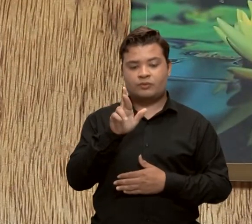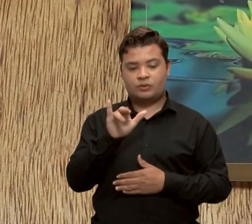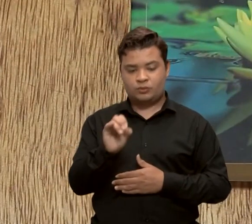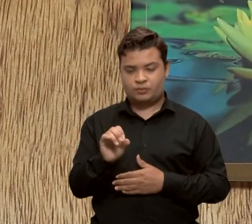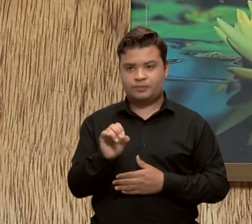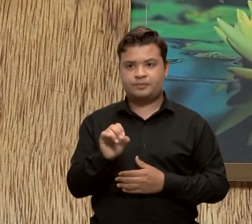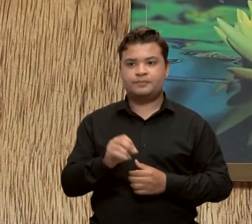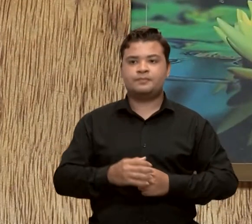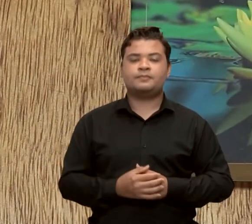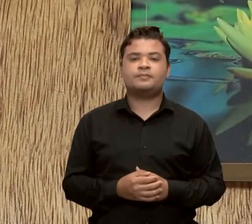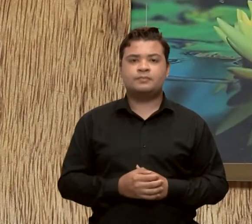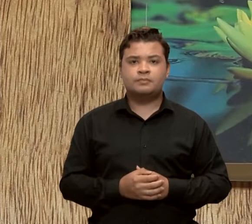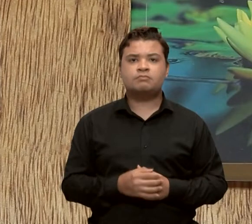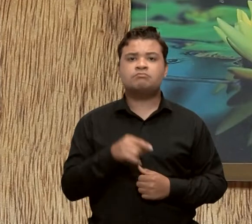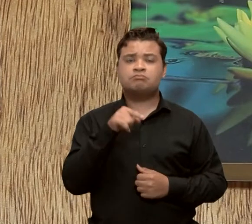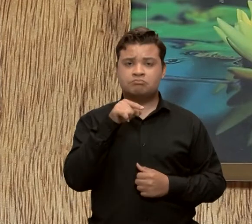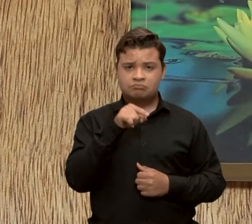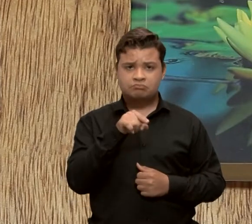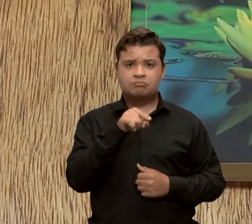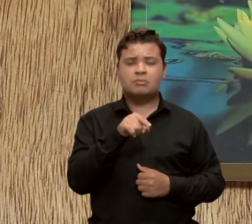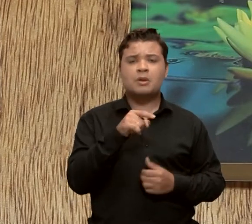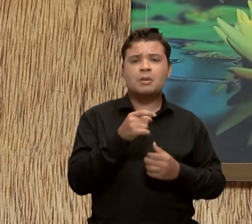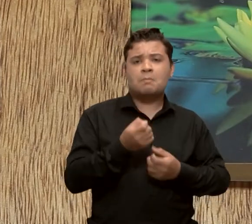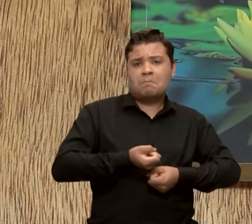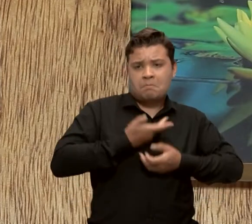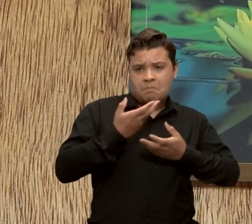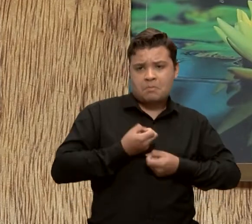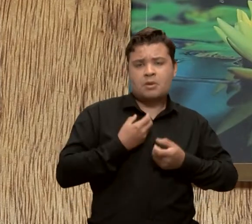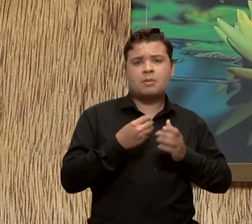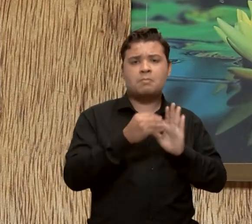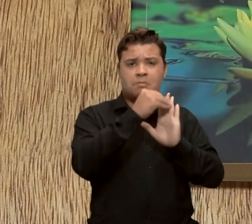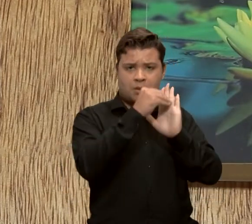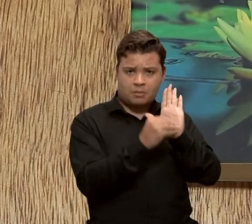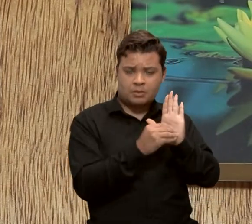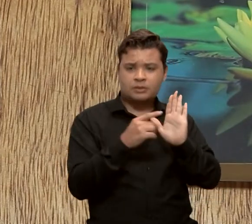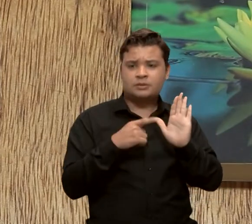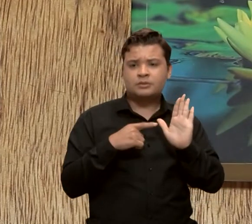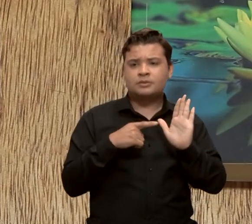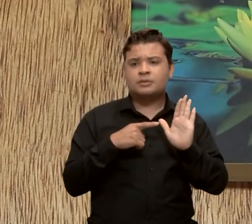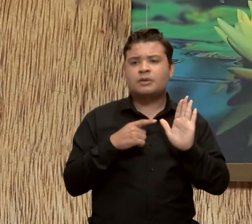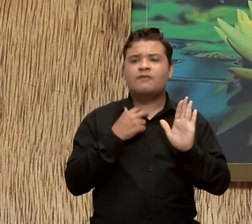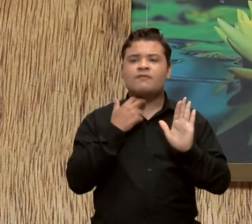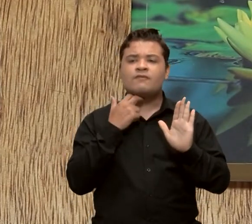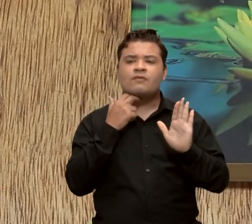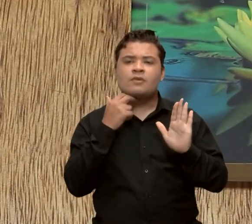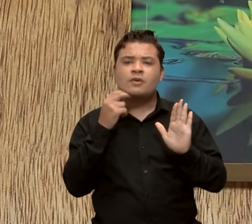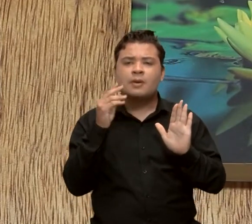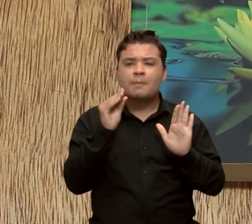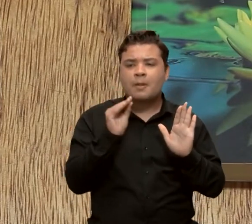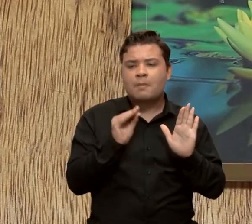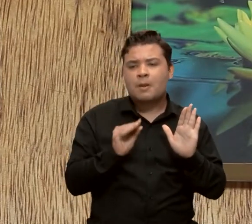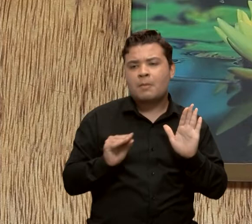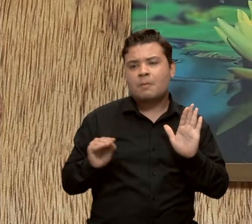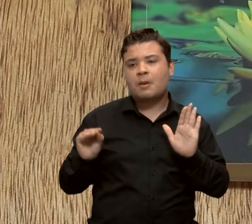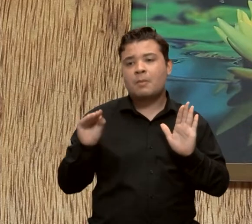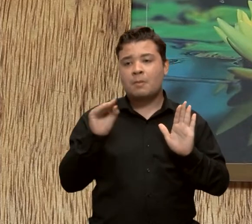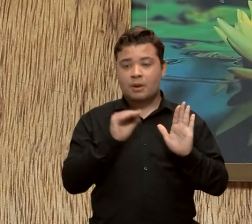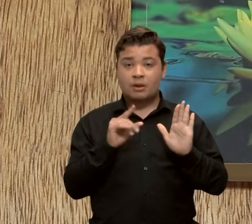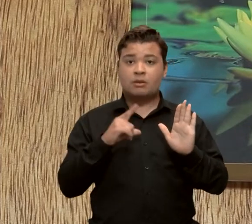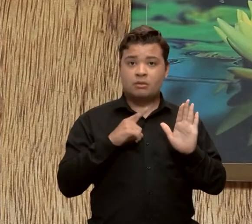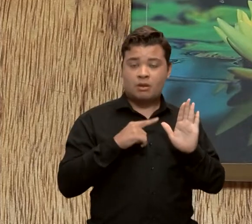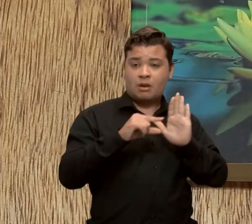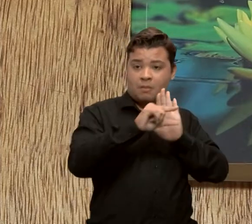dos leitores, a coleção de poemas apresenta com voz delicada versos contidos, sustentados por